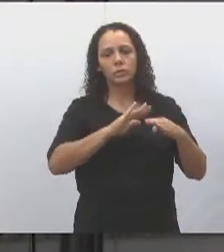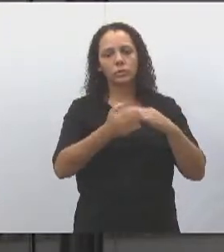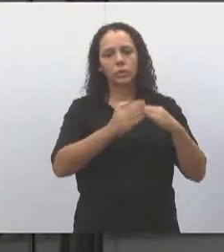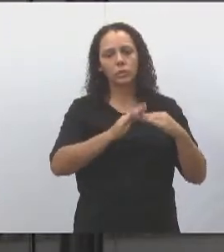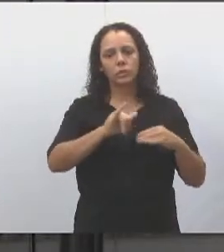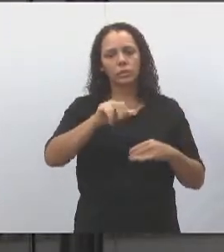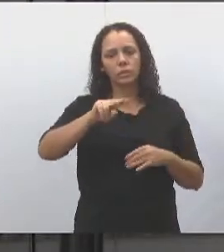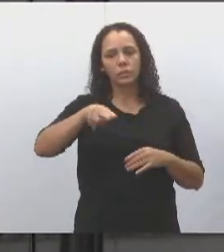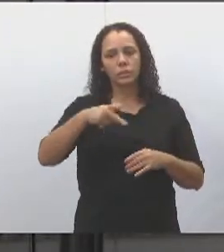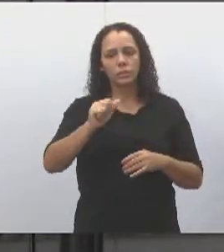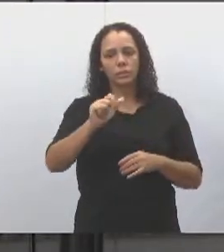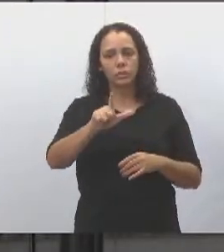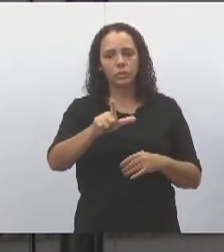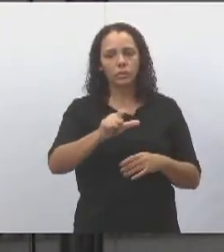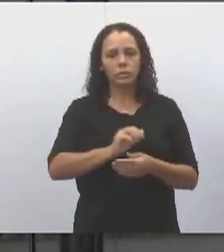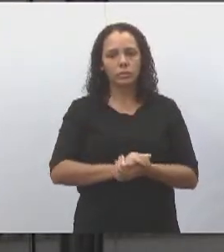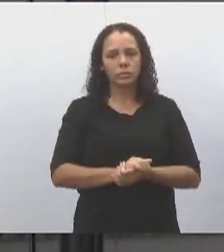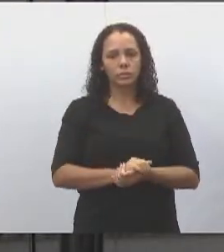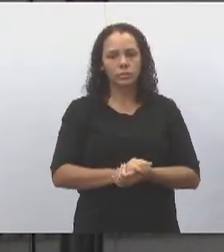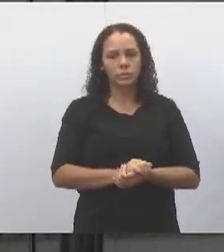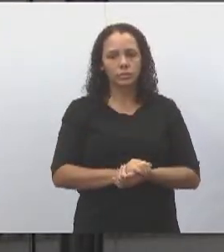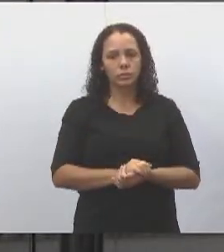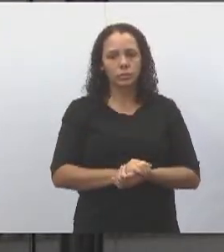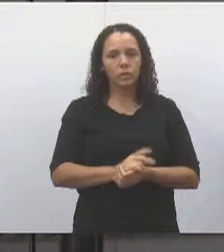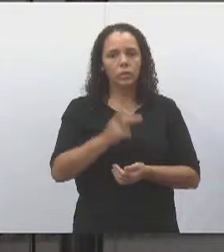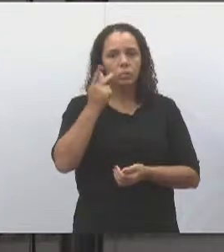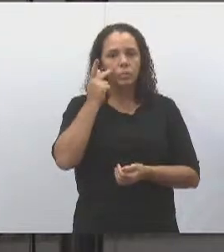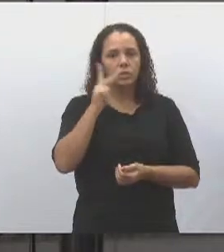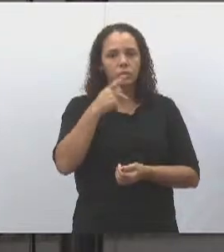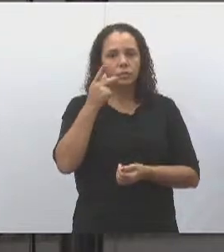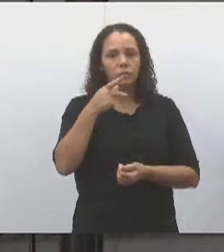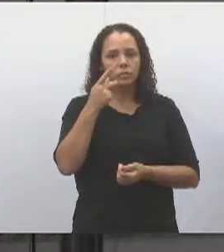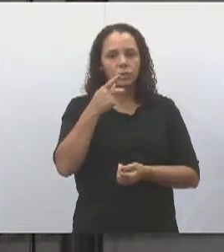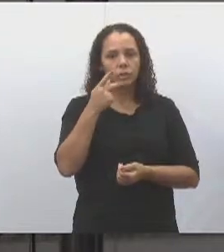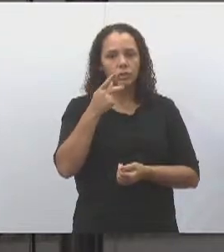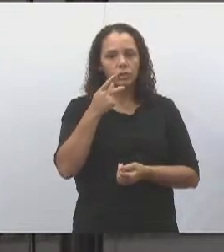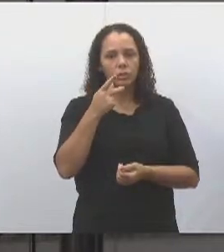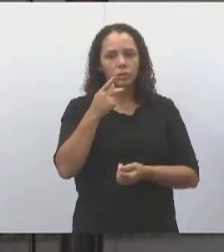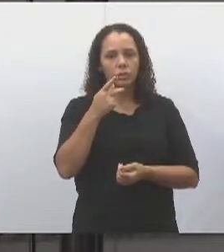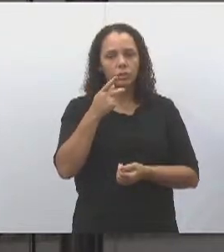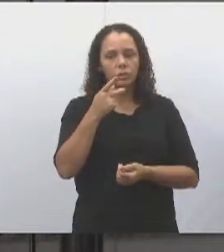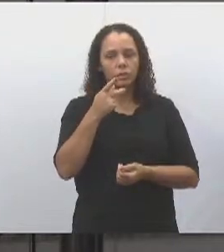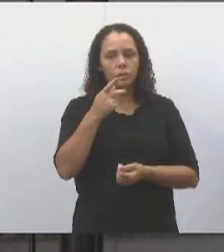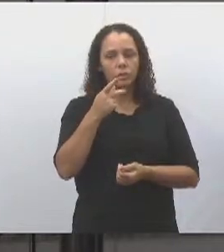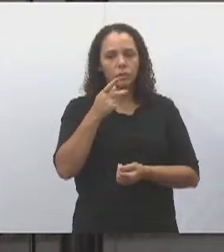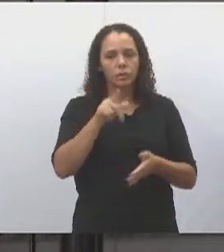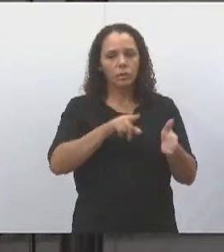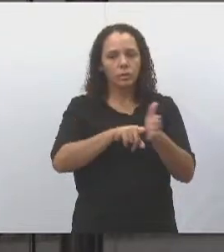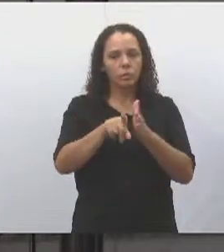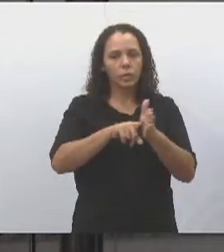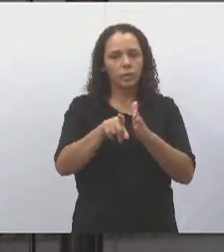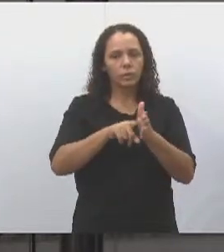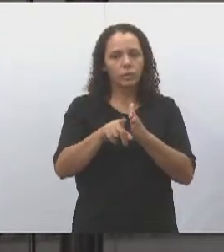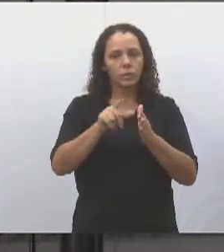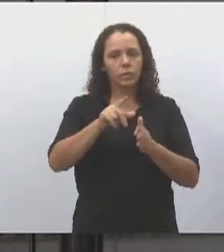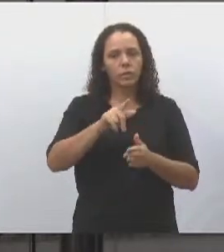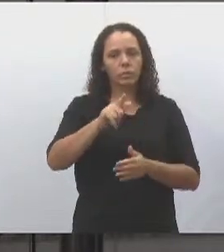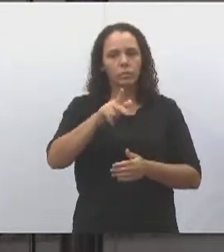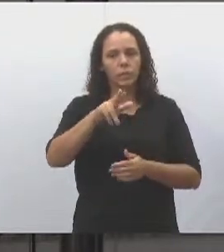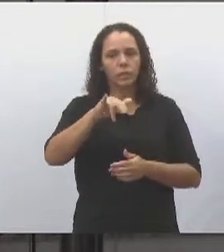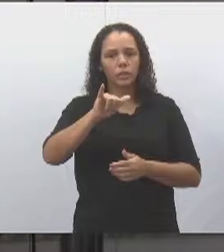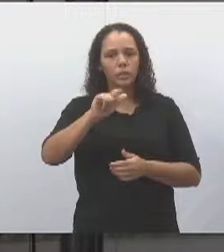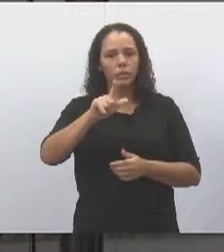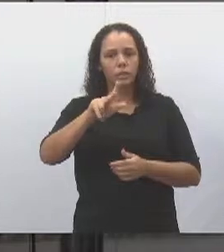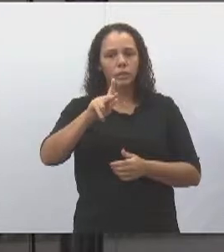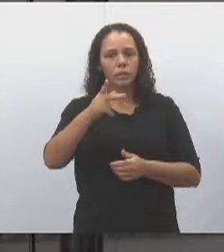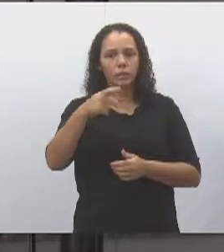Nós vamos aqui atender o que o Paulinho falou. Tá? Não vamos fazer mais pergunta nenhuma para o Guilherme, até porque ele não é a